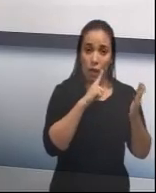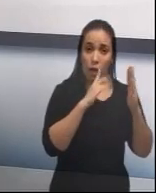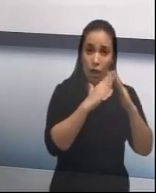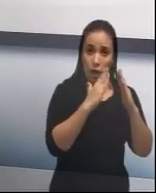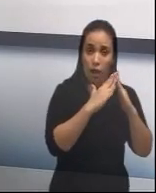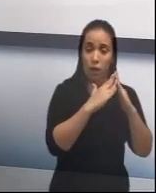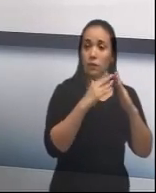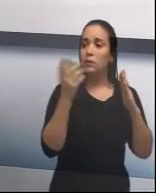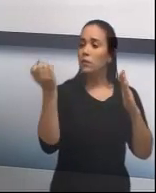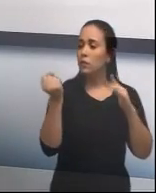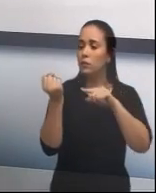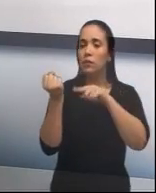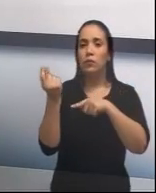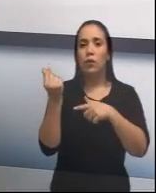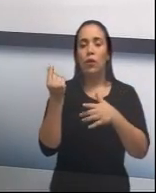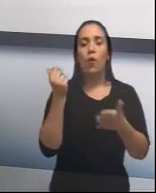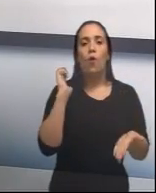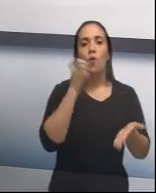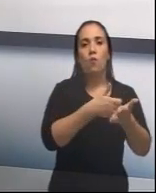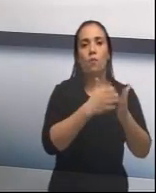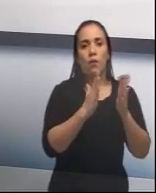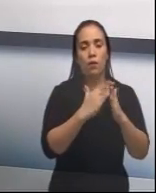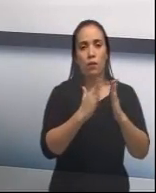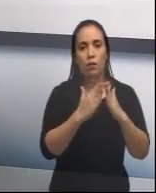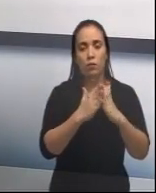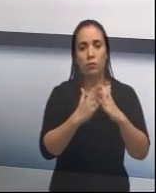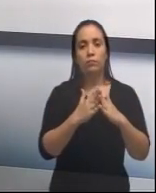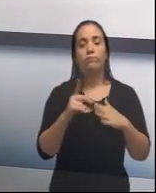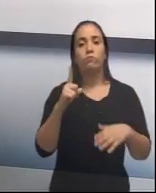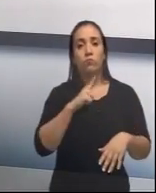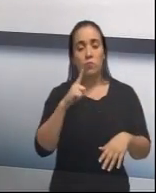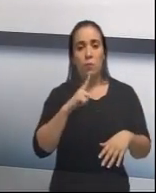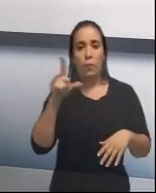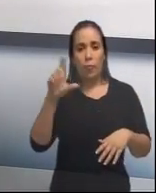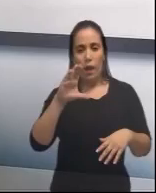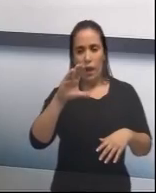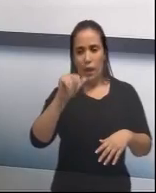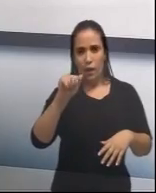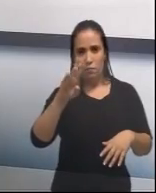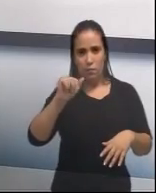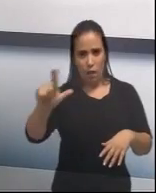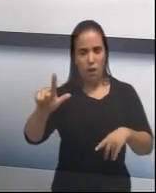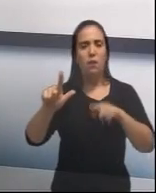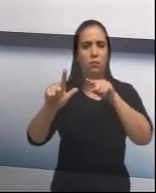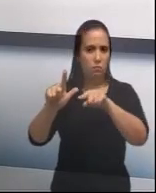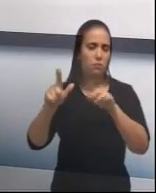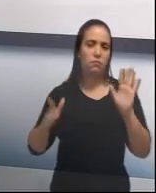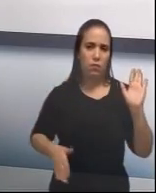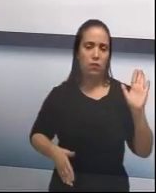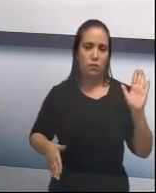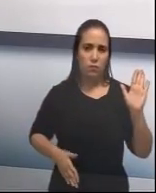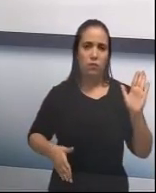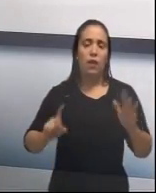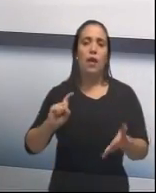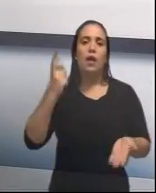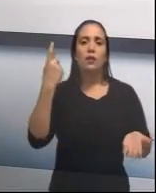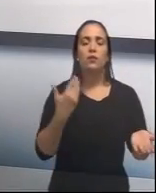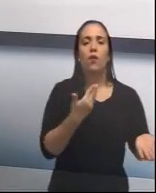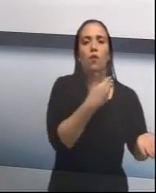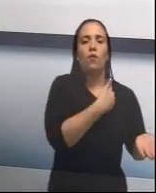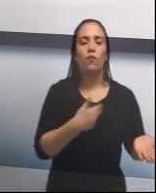Marcelo Bretas, que condenou o marginal do Sérgio Cabral, que é o marginal, não tem outro nome, ex-governador do